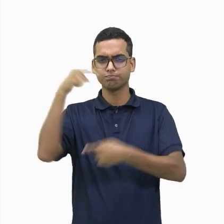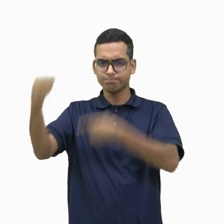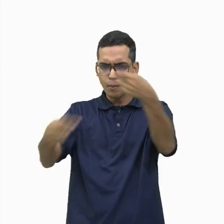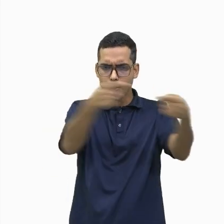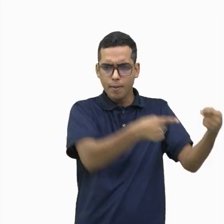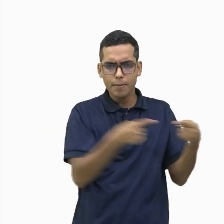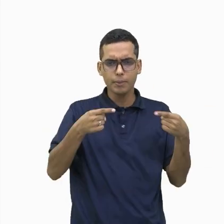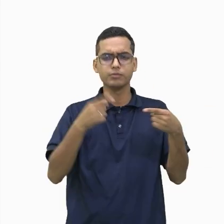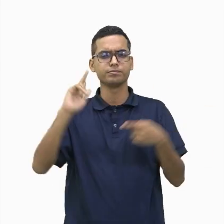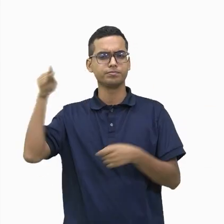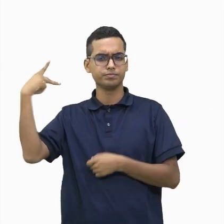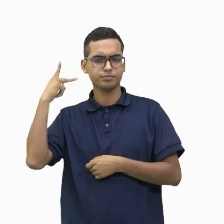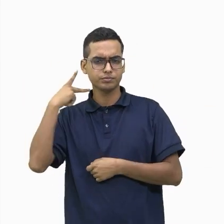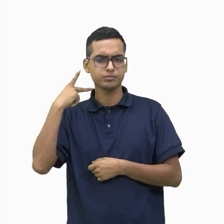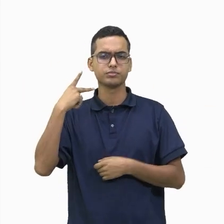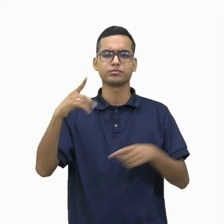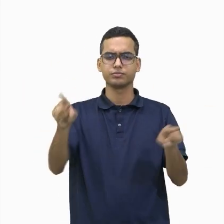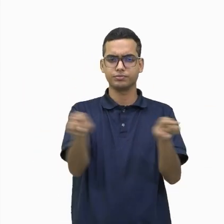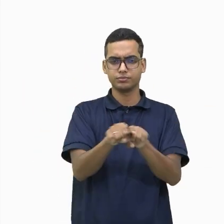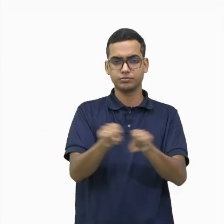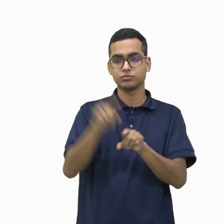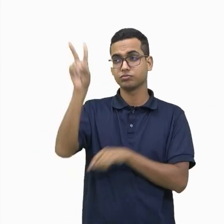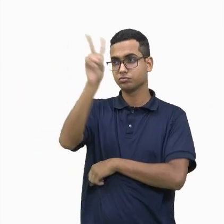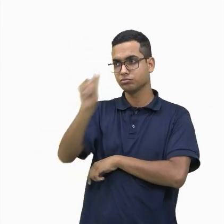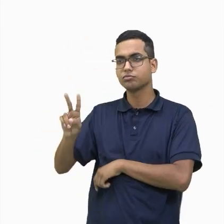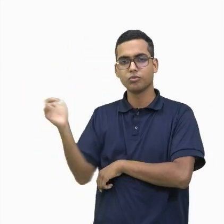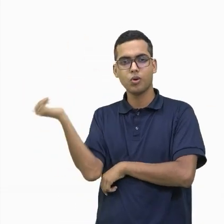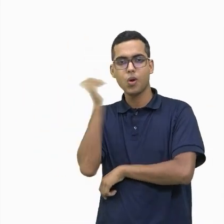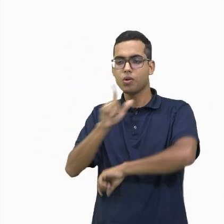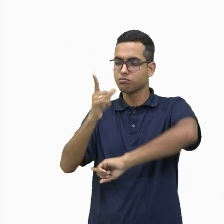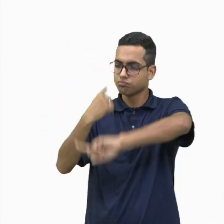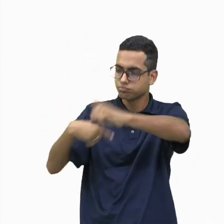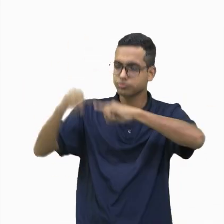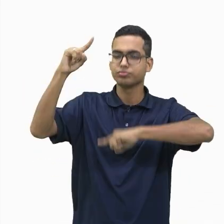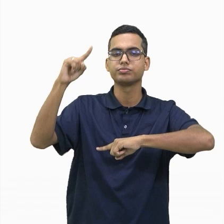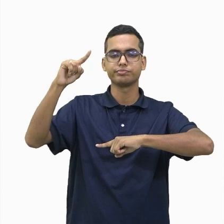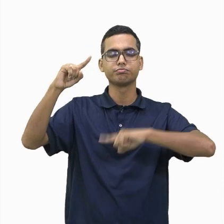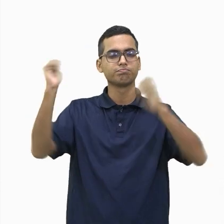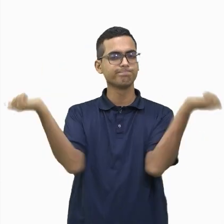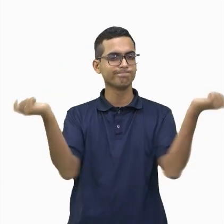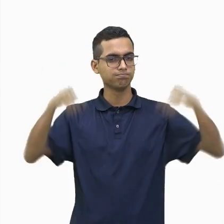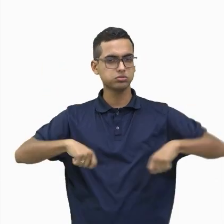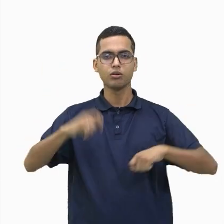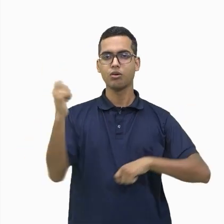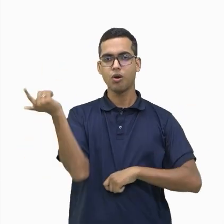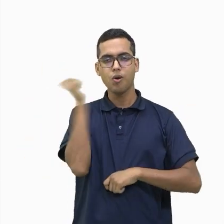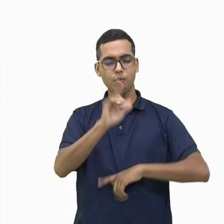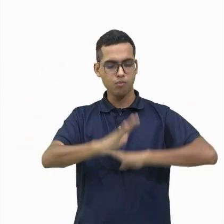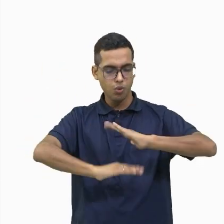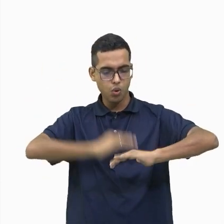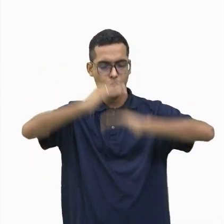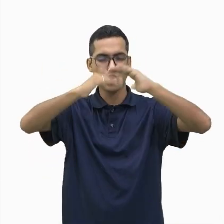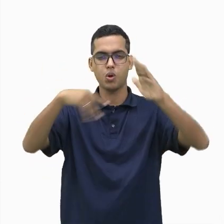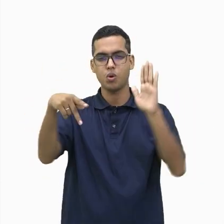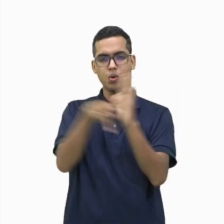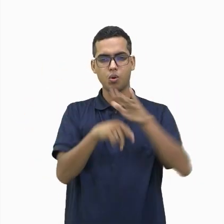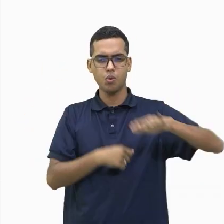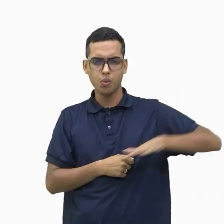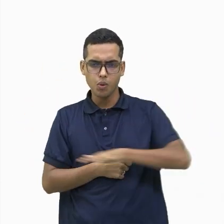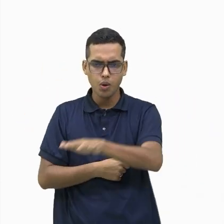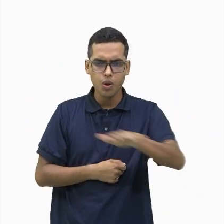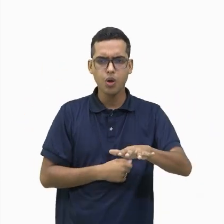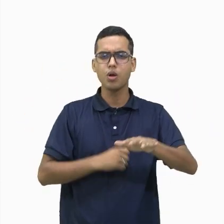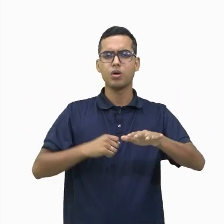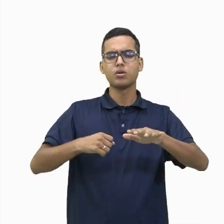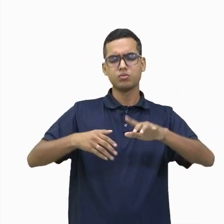tá? Agora, a Venezuela, ela tem um grande potencial que acaba se desenvolvendo, né, nessa extração